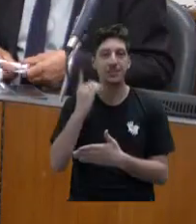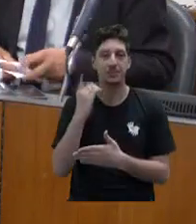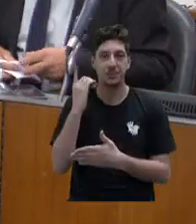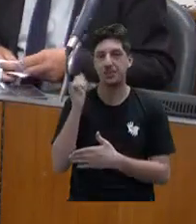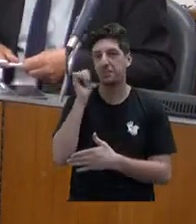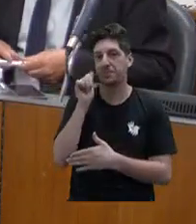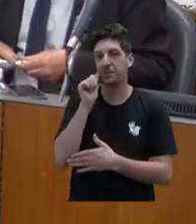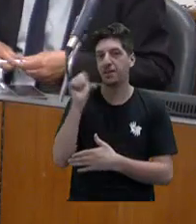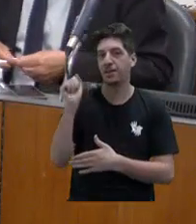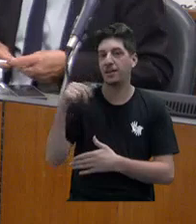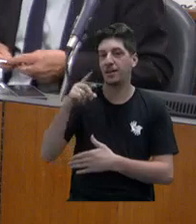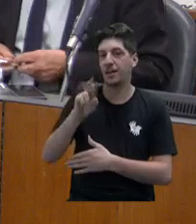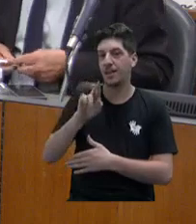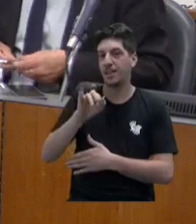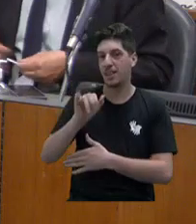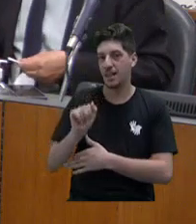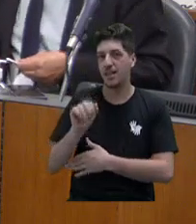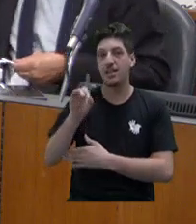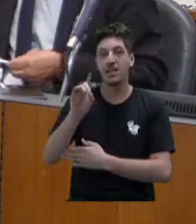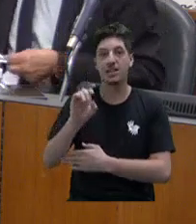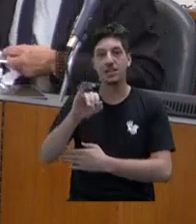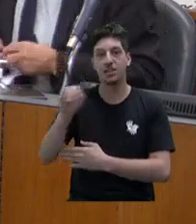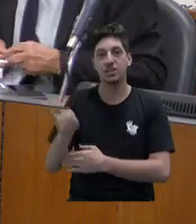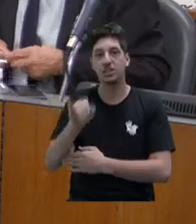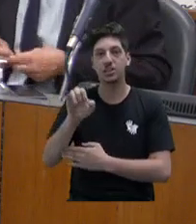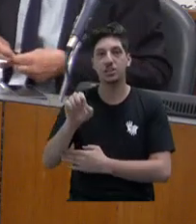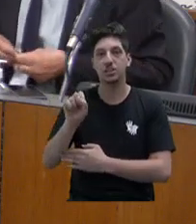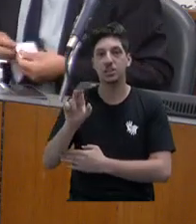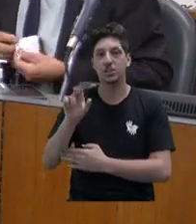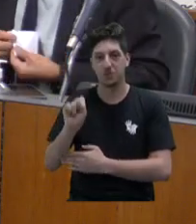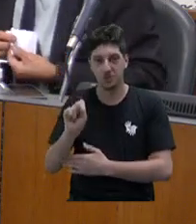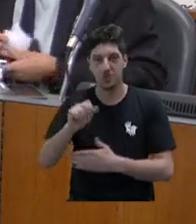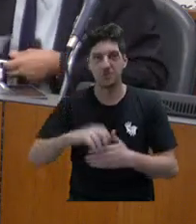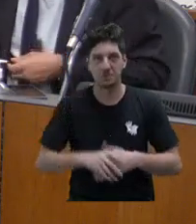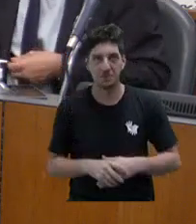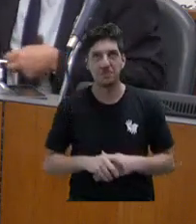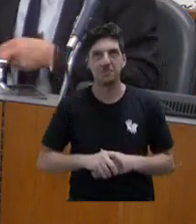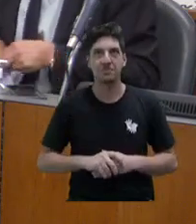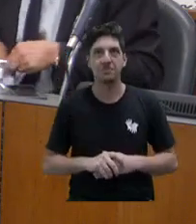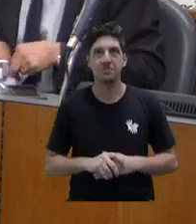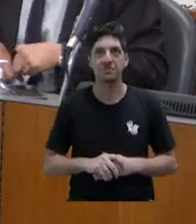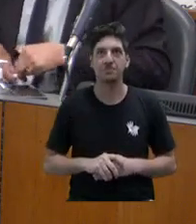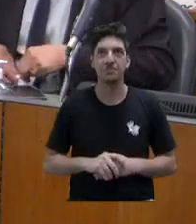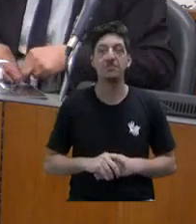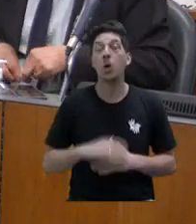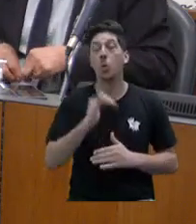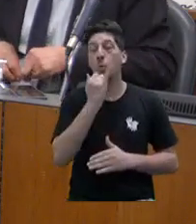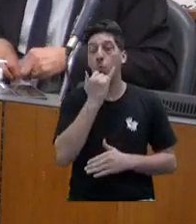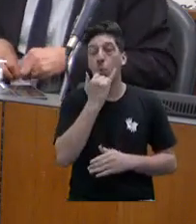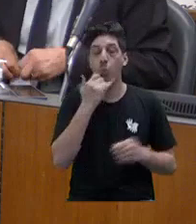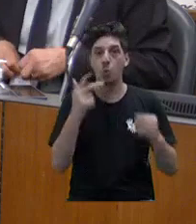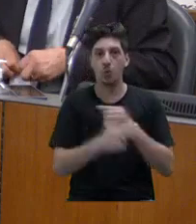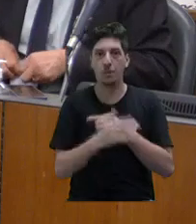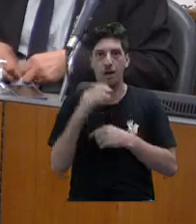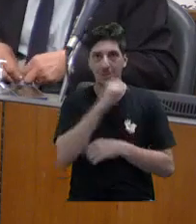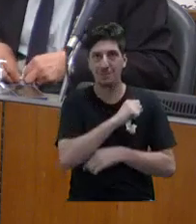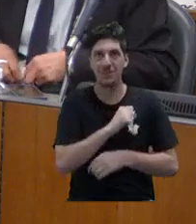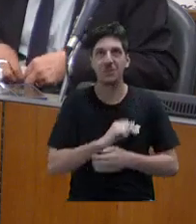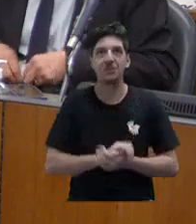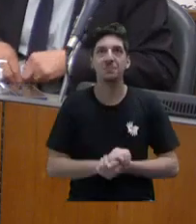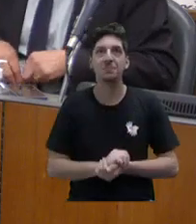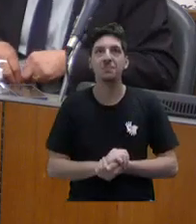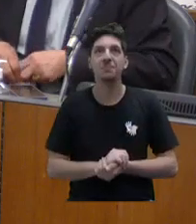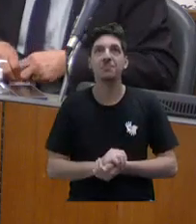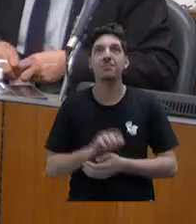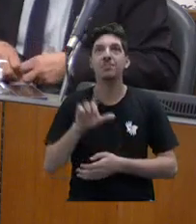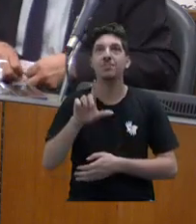deputada Andréa de Jesus. Só a manifestação do secretário. Um minuto só, por gentileza. Palavra do Leônidas,